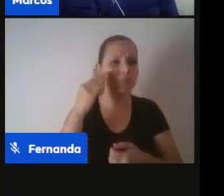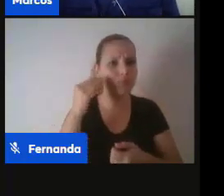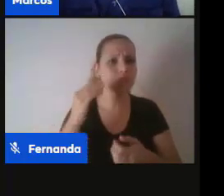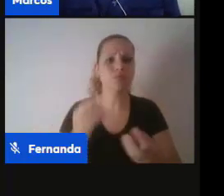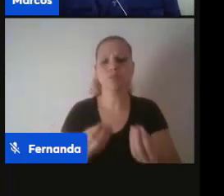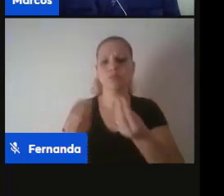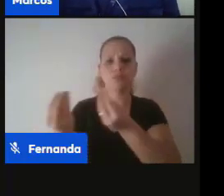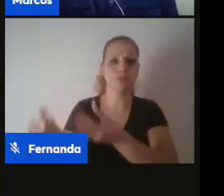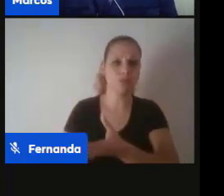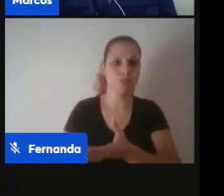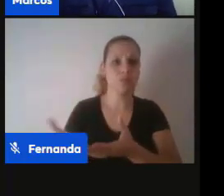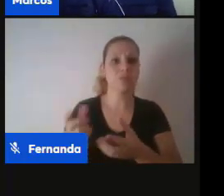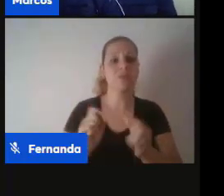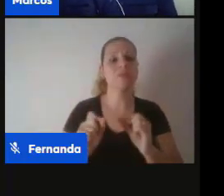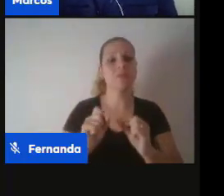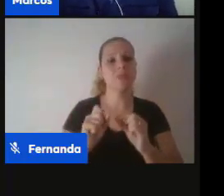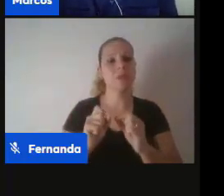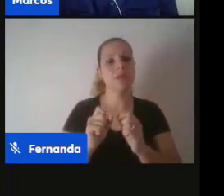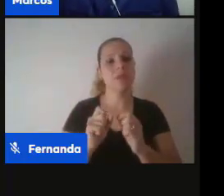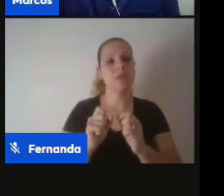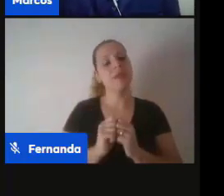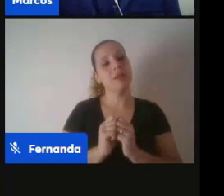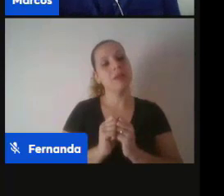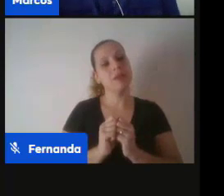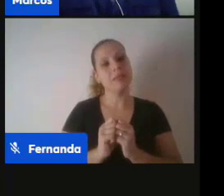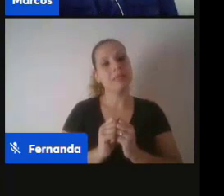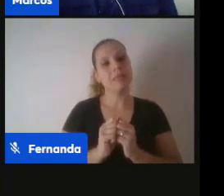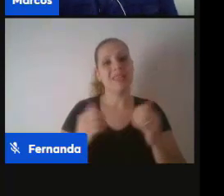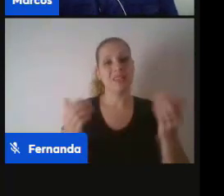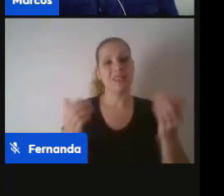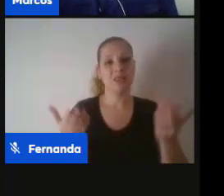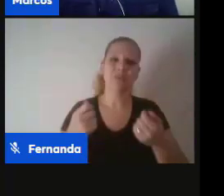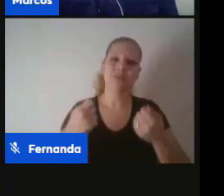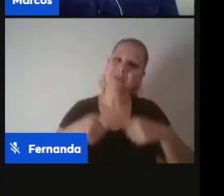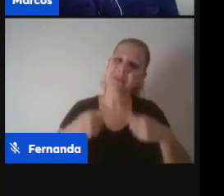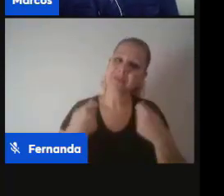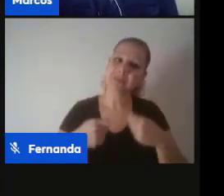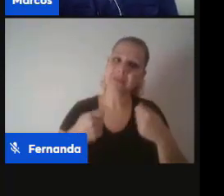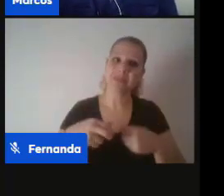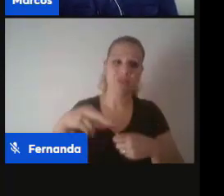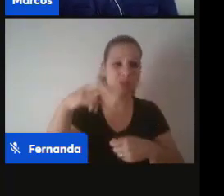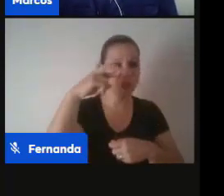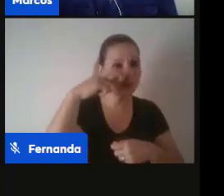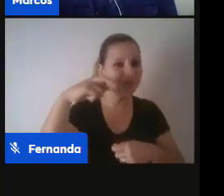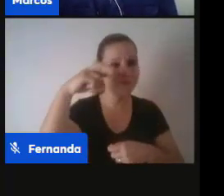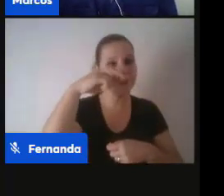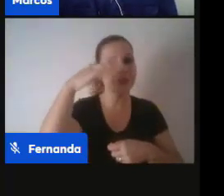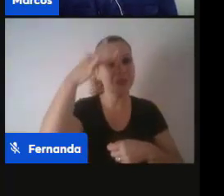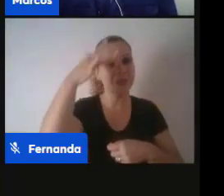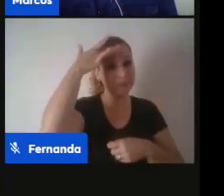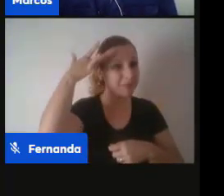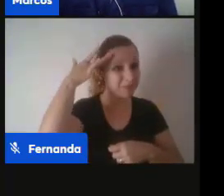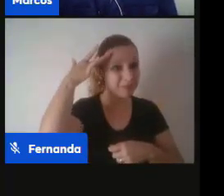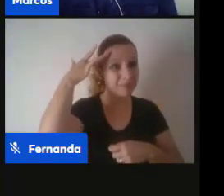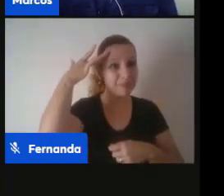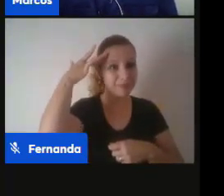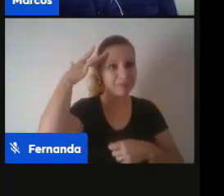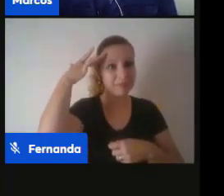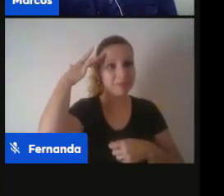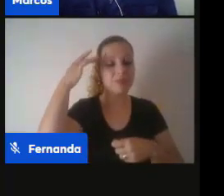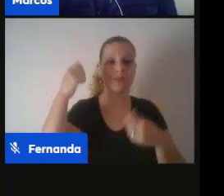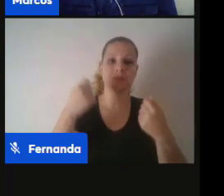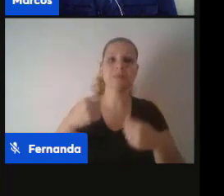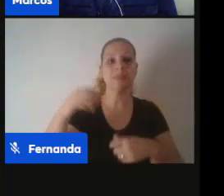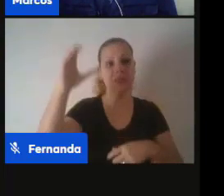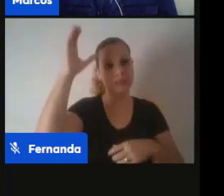industrialização é muita, e aí, infelizmente, a educação sanitária, parte da população descarta esses inservíveis